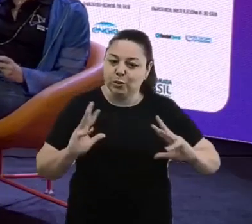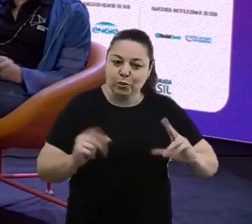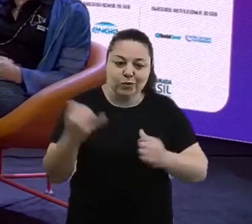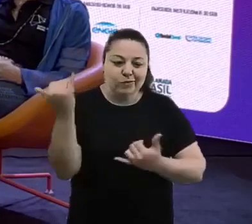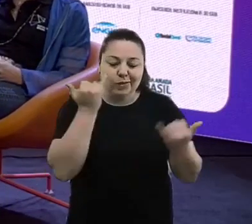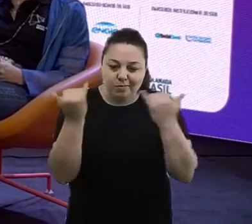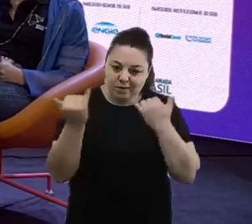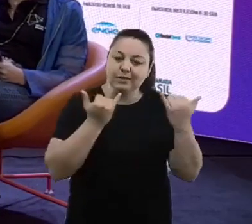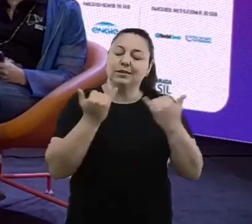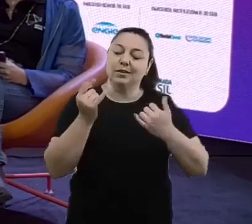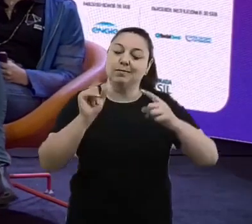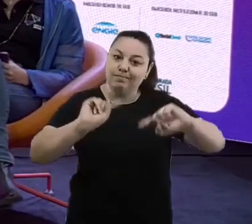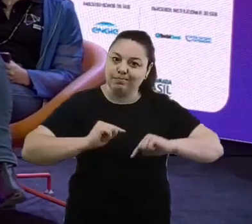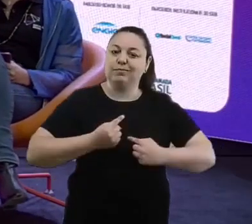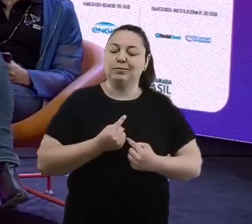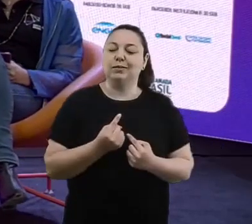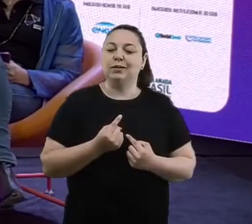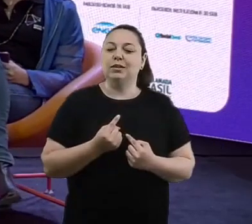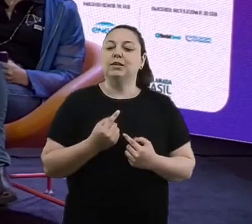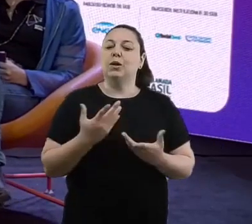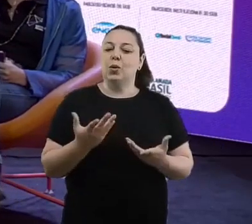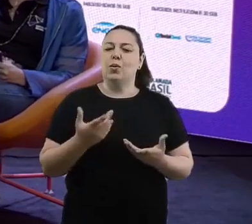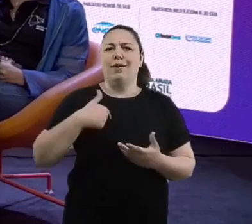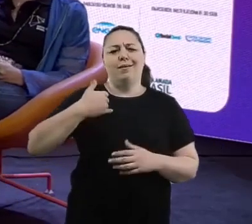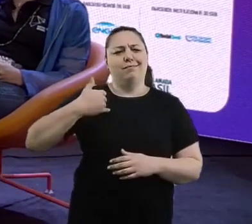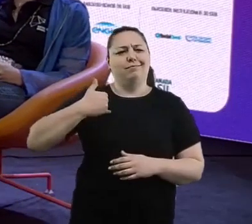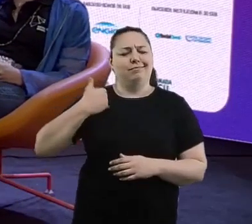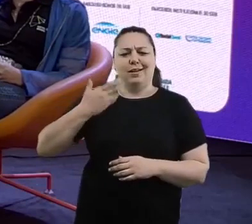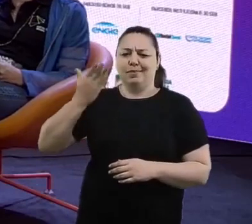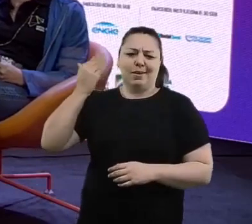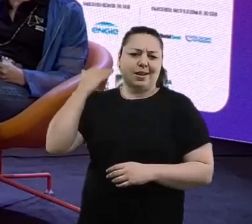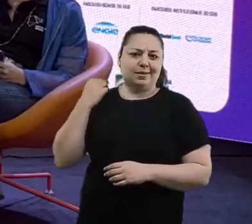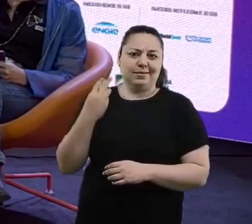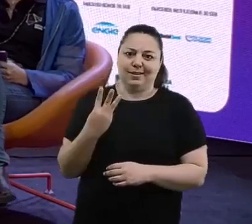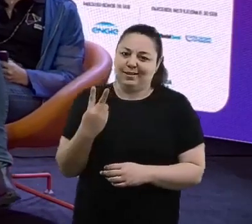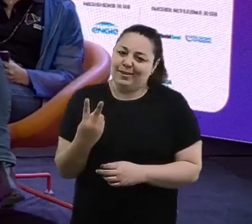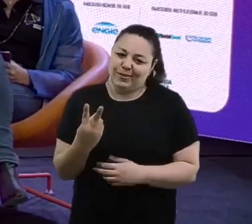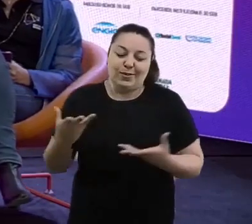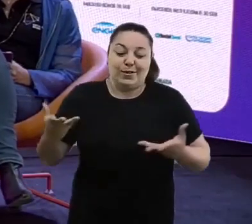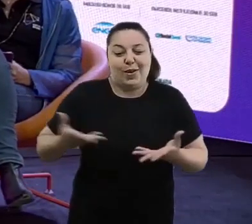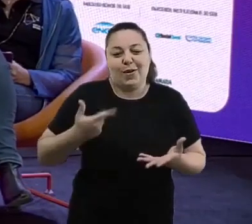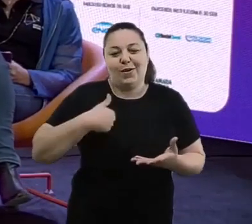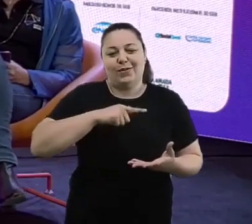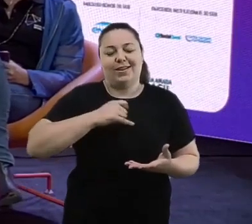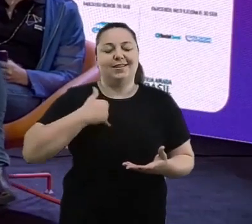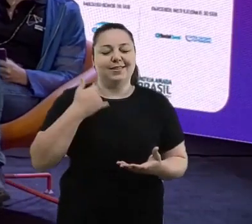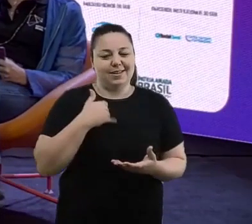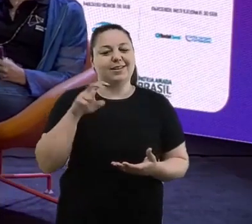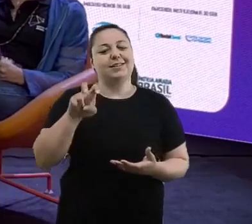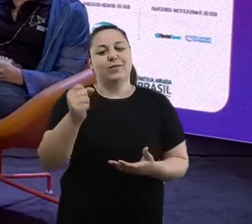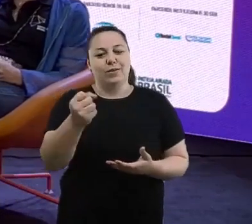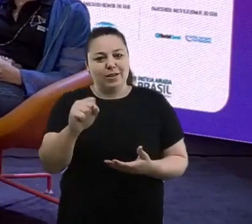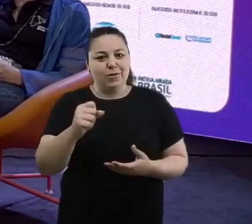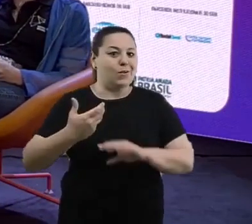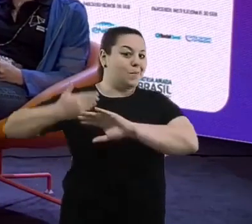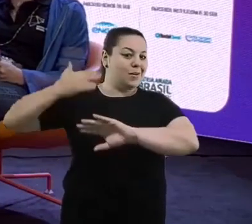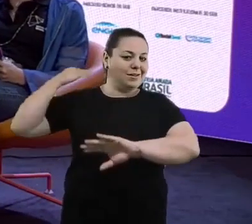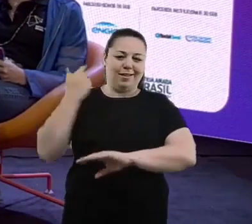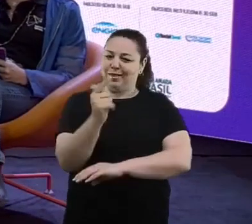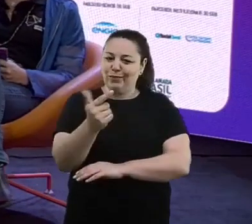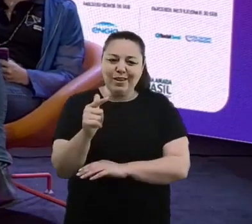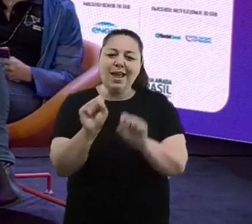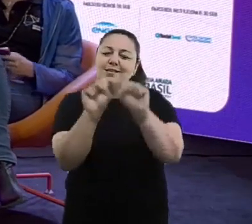consigo. Ainda bem que aconteceu isso comigo quando eu tinha 32 anos, eu tenho 58, né? Eu não tinha sistema, dado, nada para trabalhar, mas eu imagino que se eu